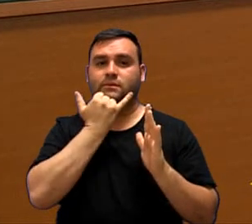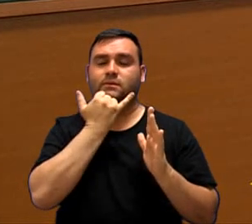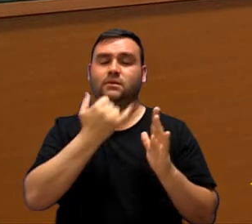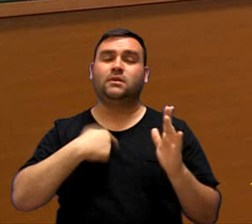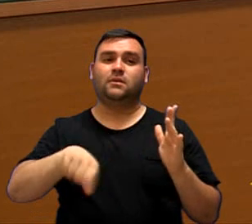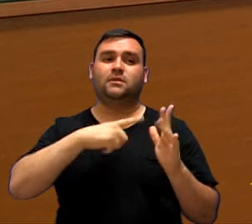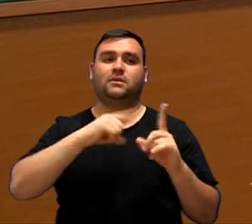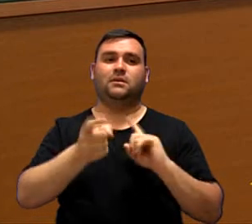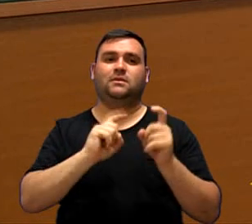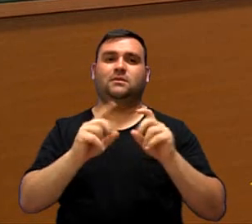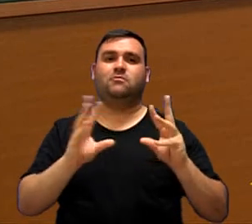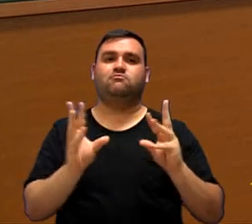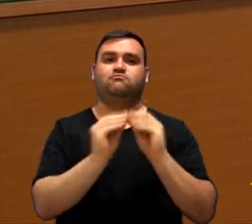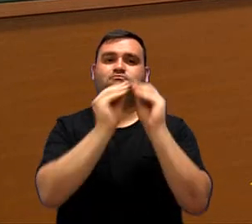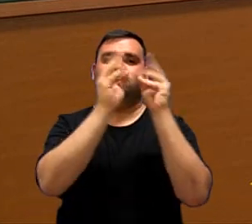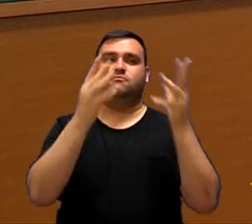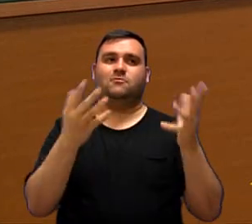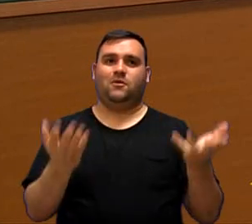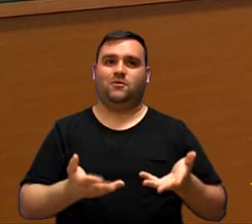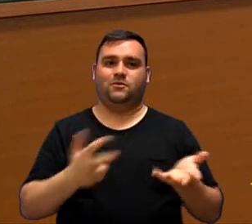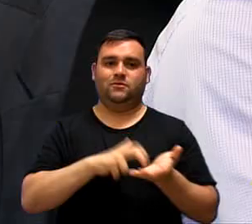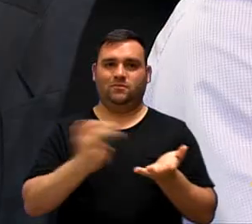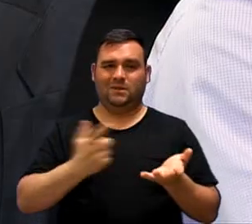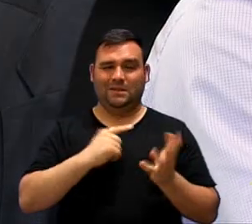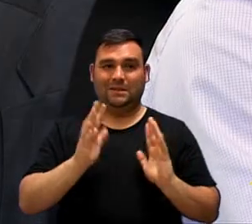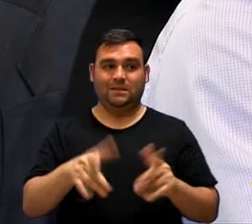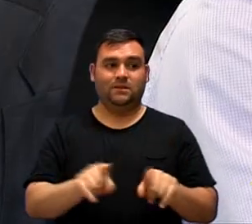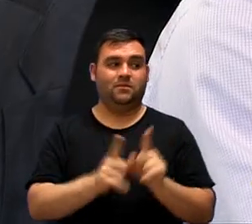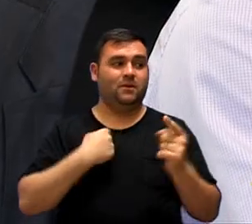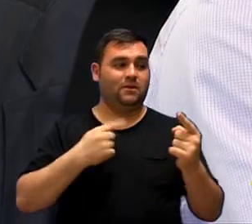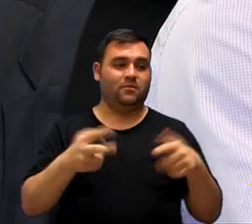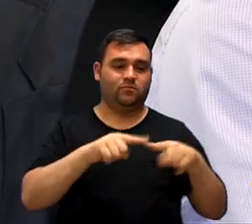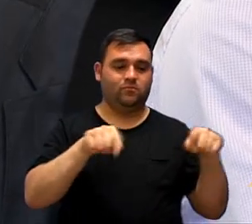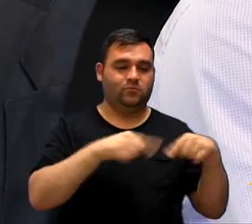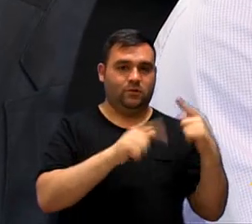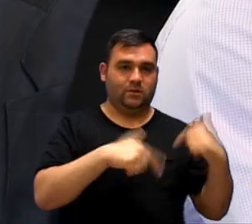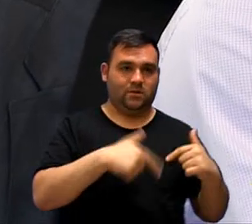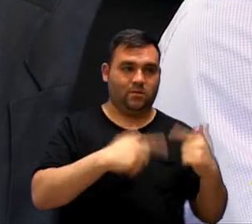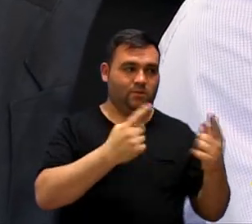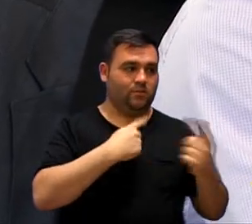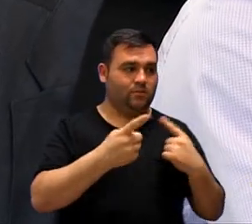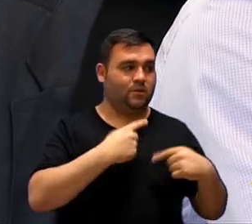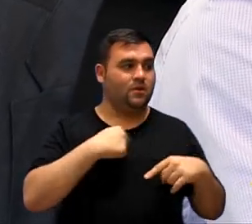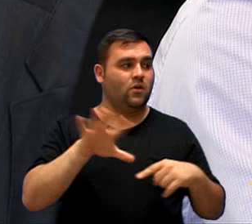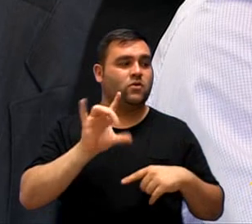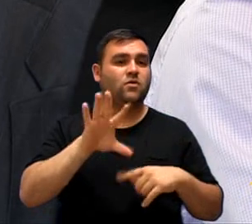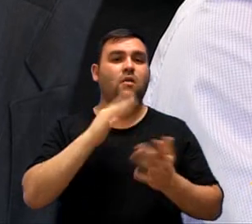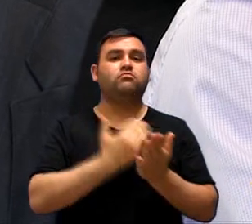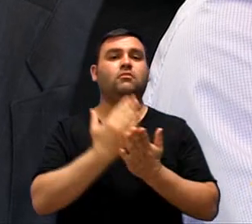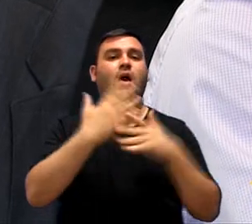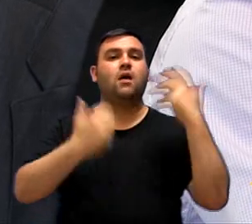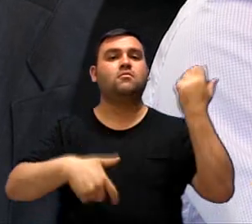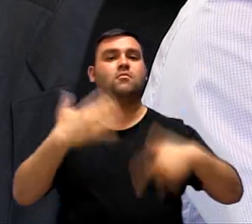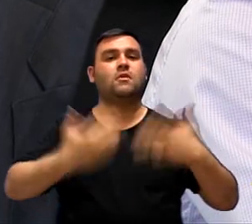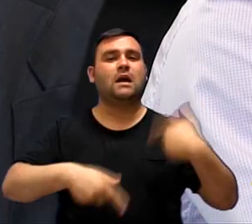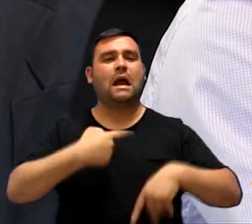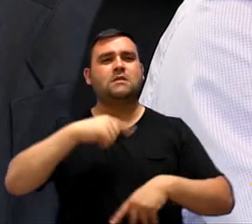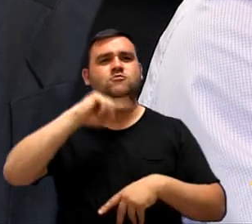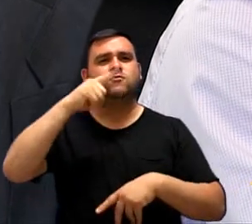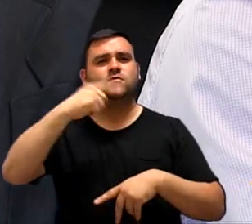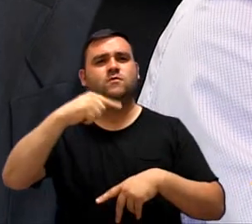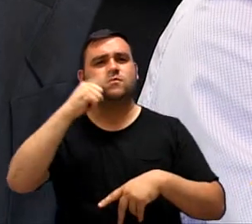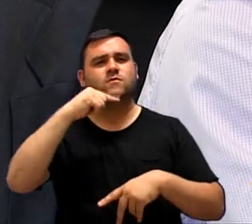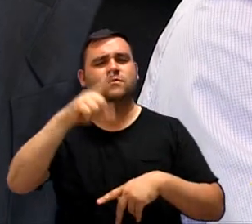nós tivemos sessão extraordinária hoje, estava atendendo no gabinete, mas é só para tirar algumas